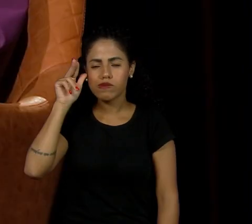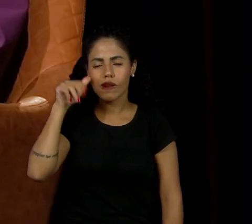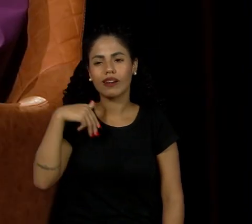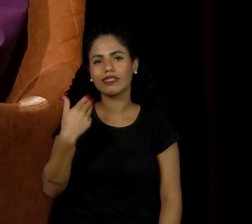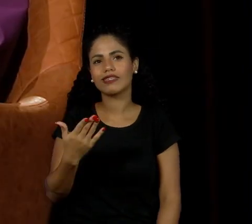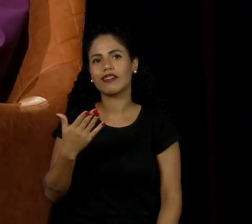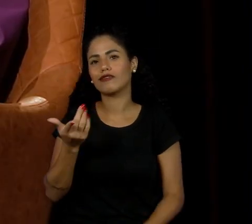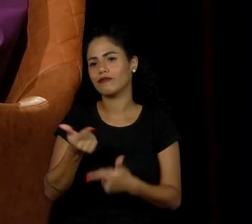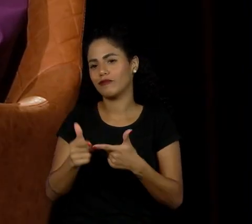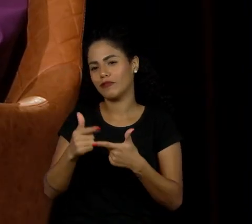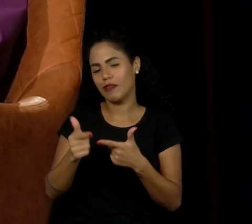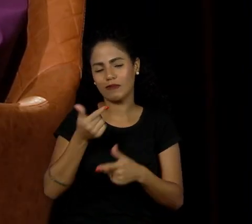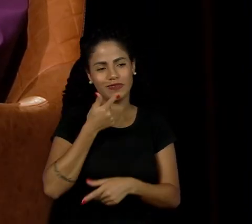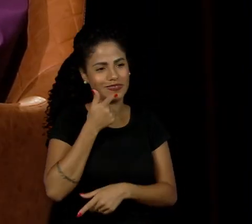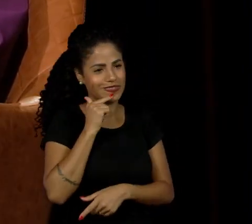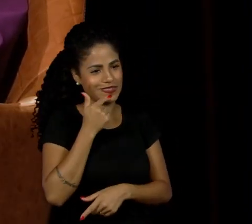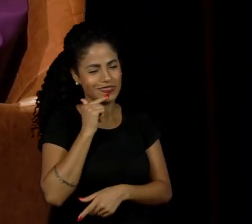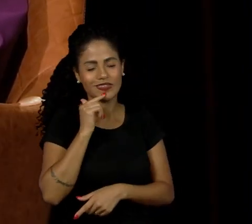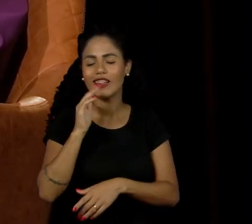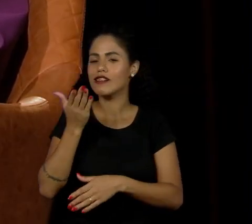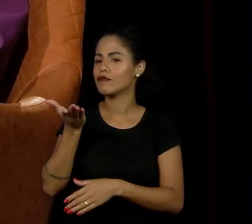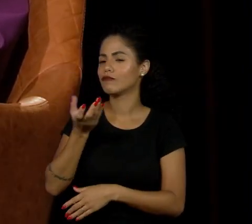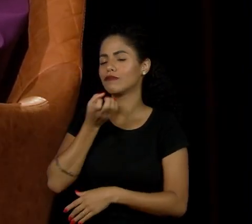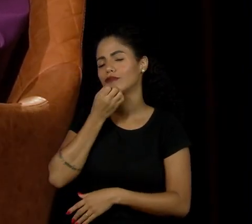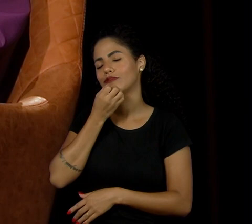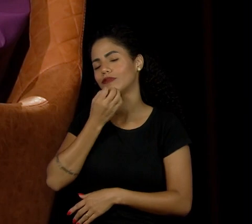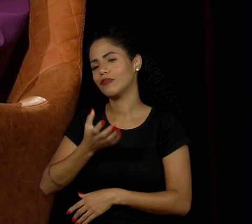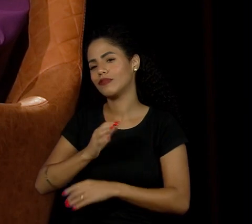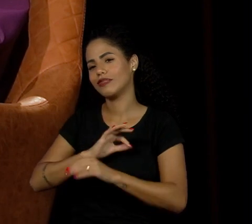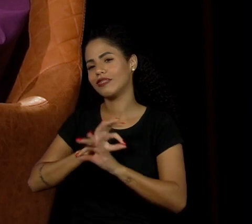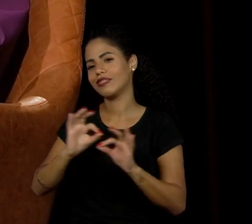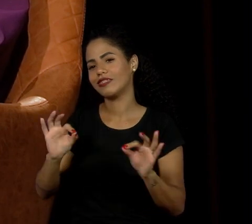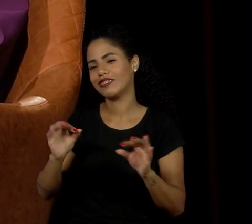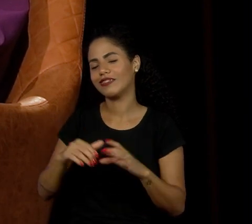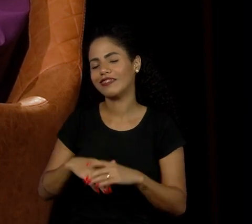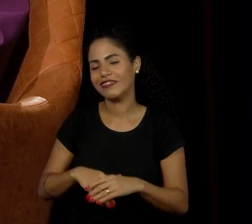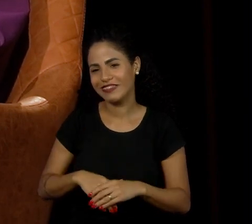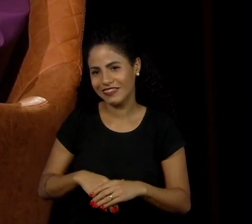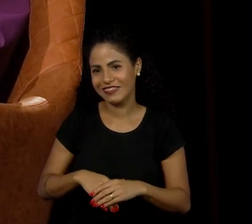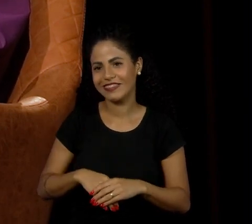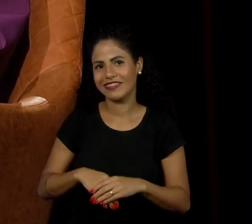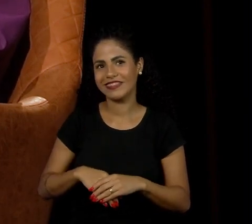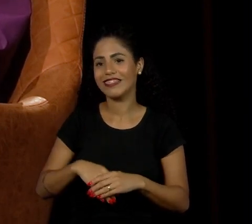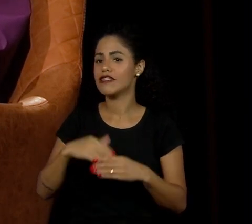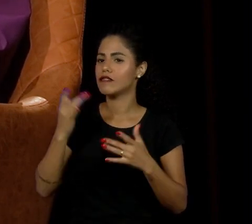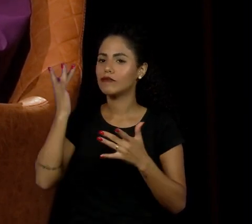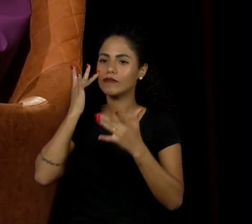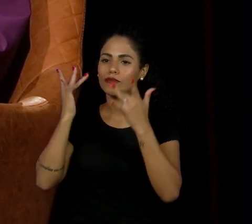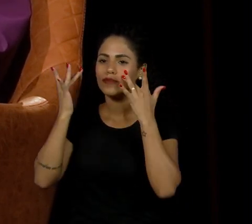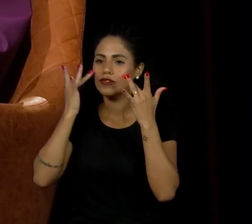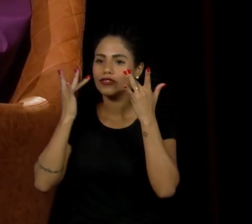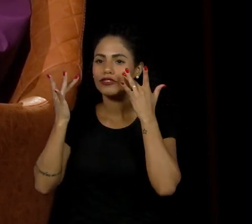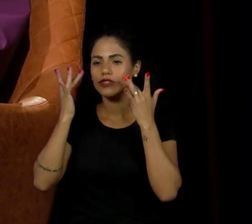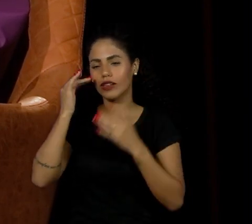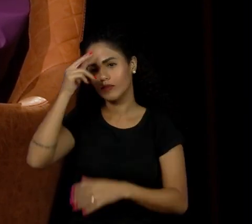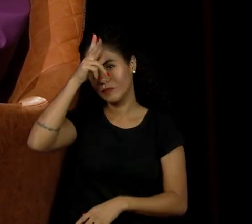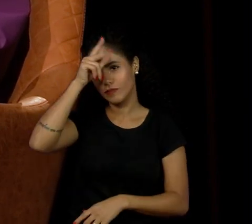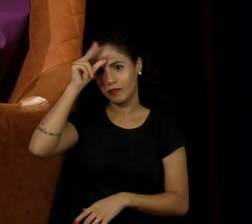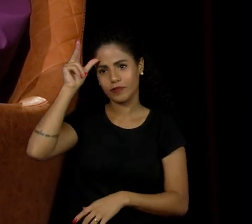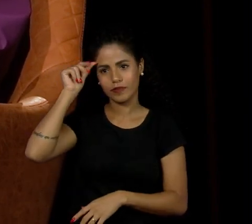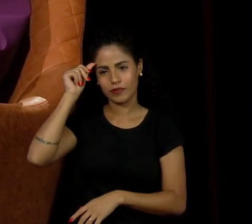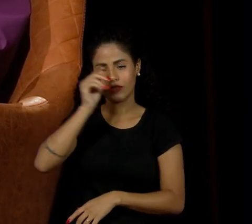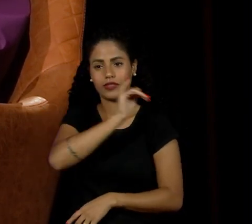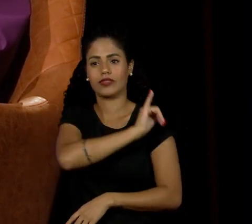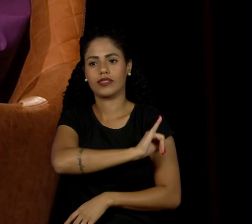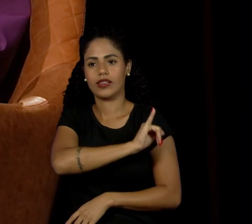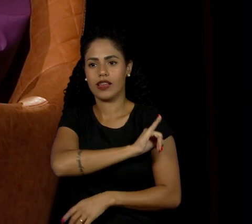segurando. Mas foi muito bom, foi muito bom. Dançamos no Teatro Municipal, né? Aí